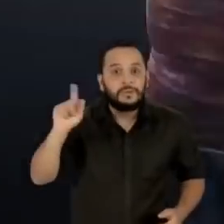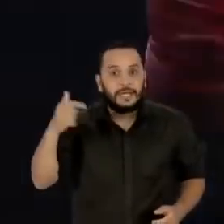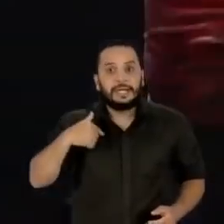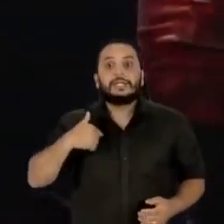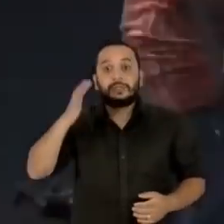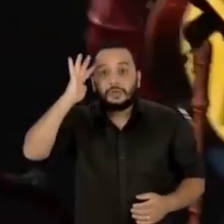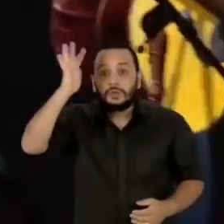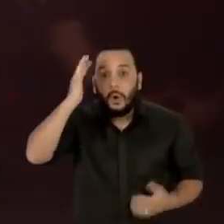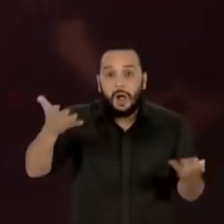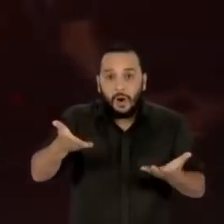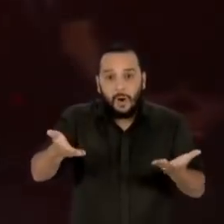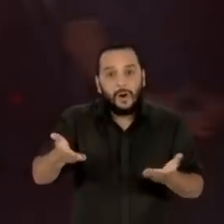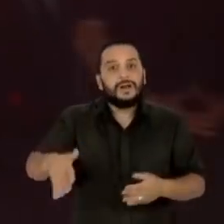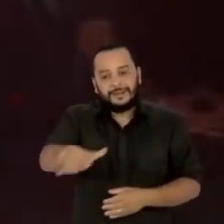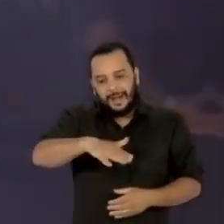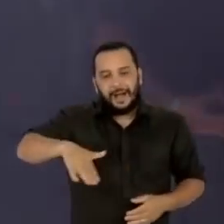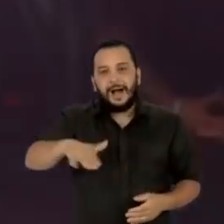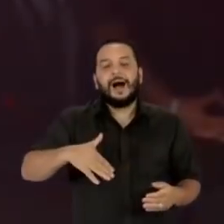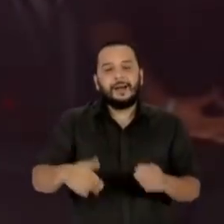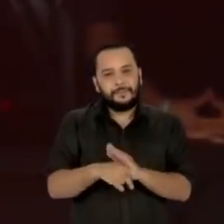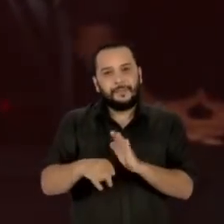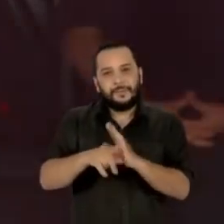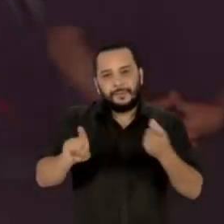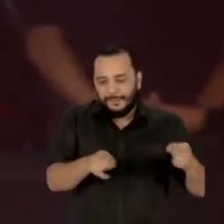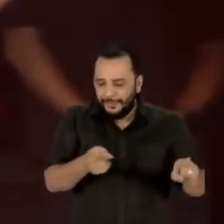vai seguir o sonho no mercado musical